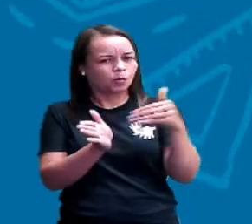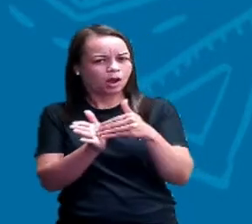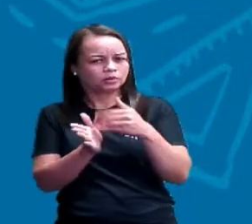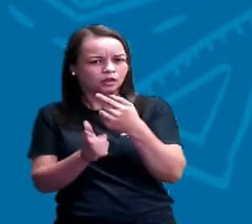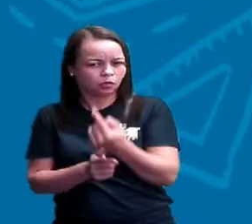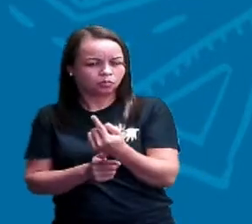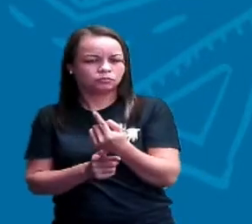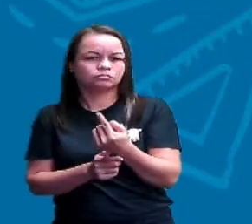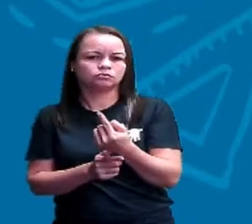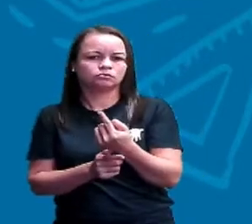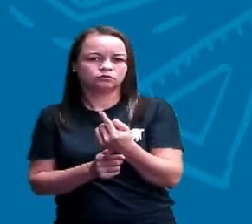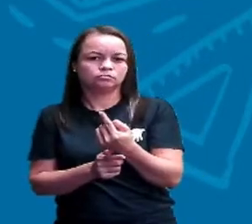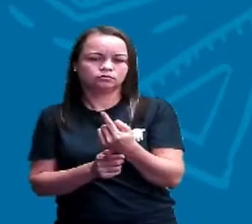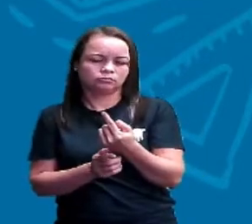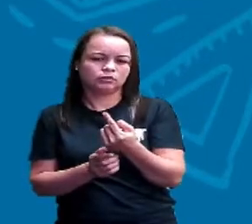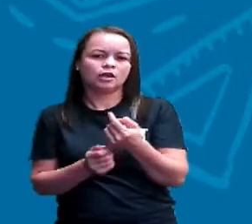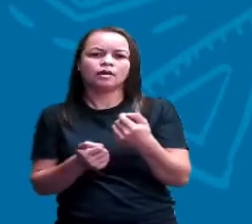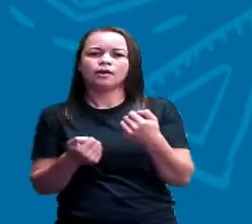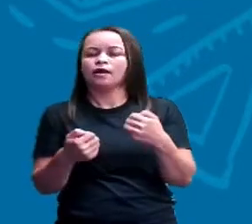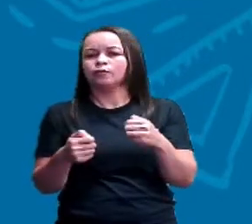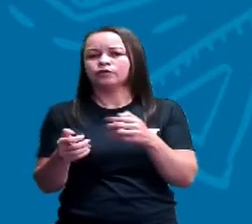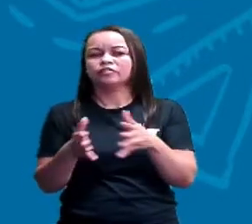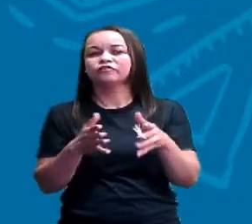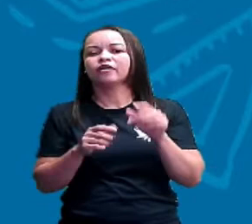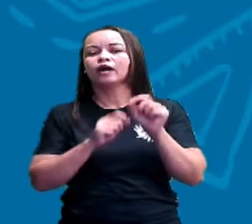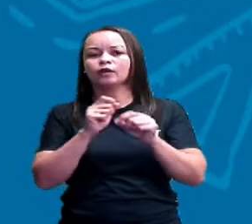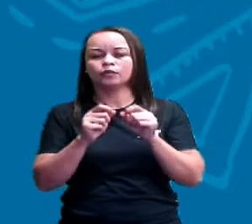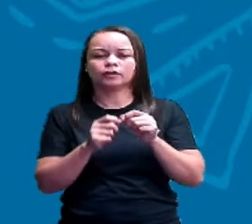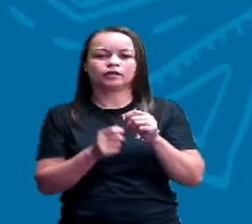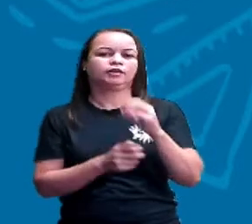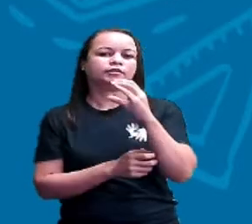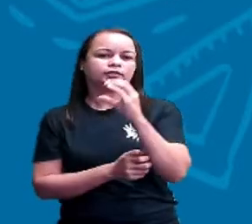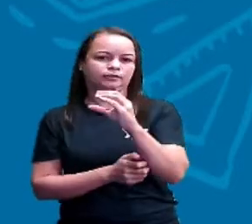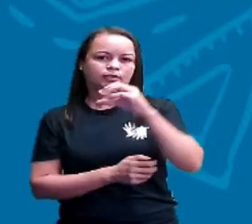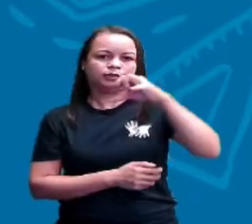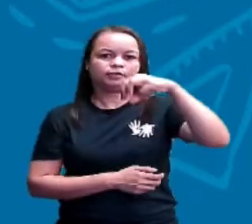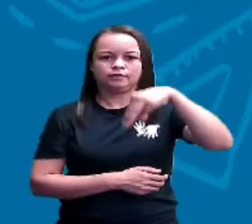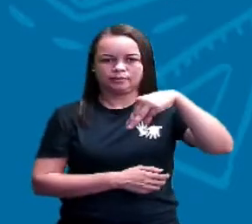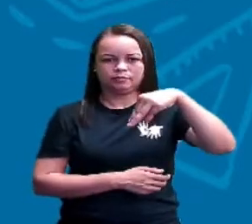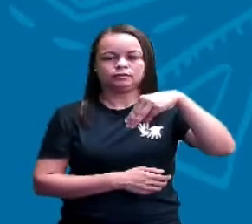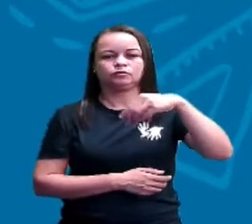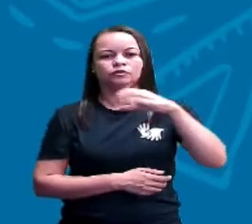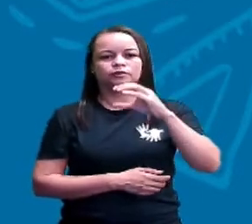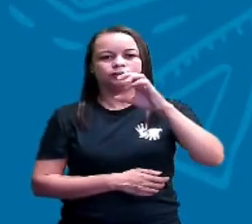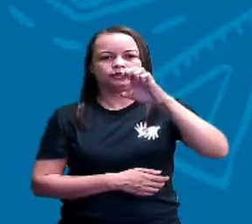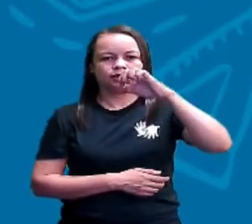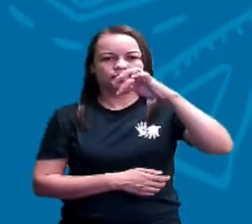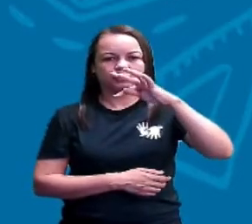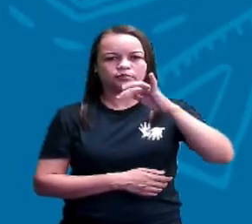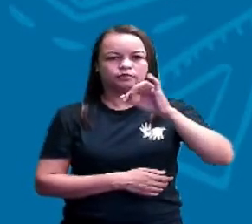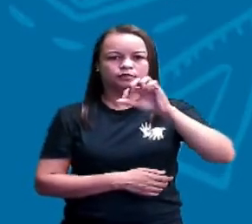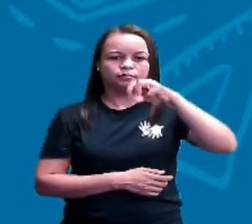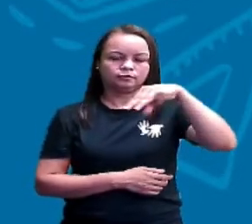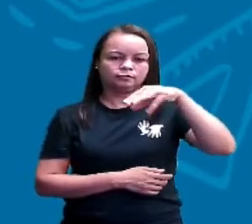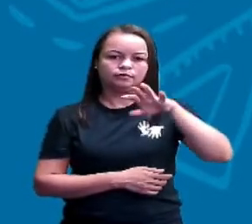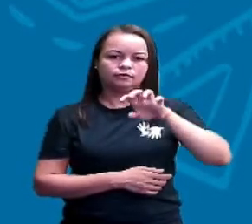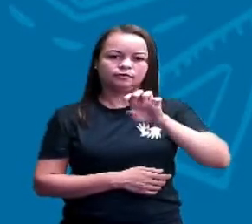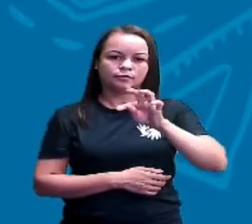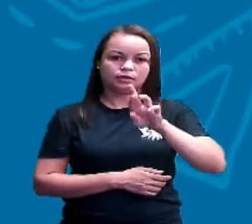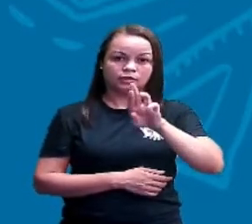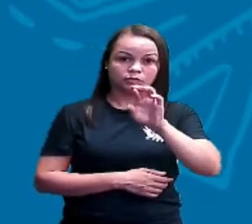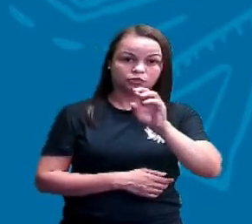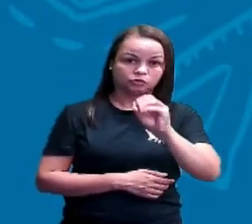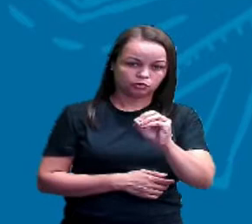até chegar no 1 equivale ao centímetro. Cada espacinho desse equivale a